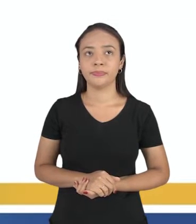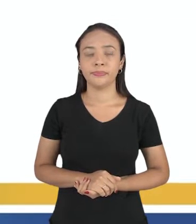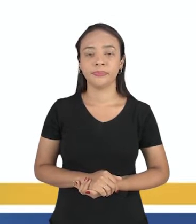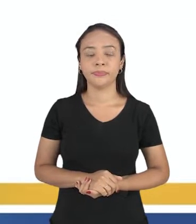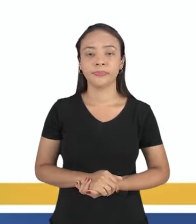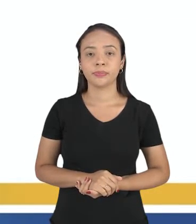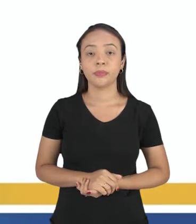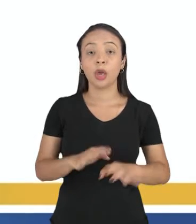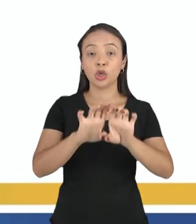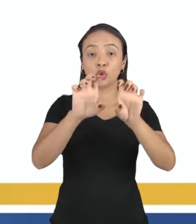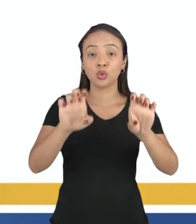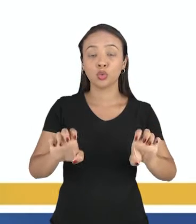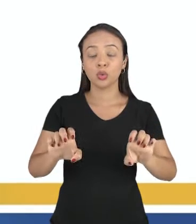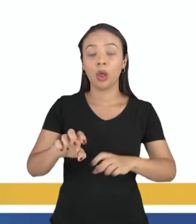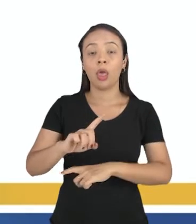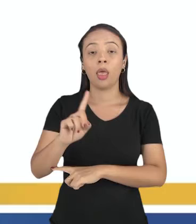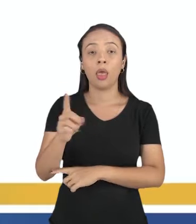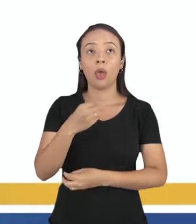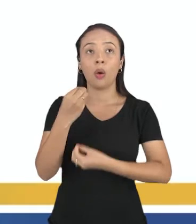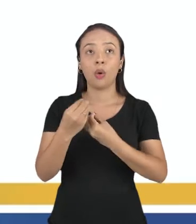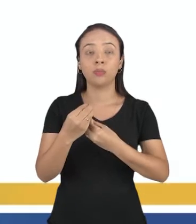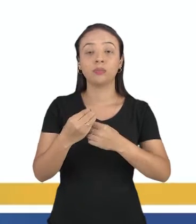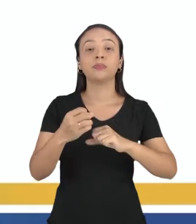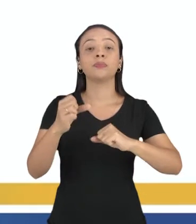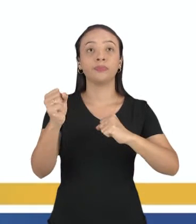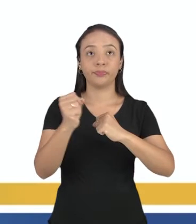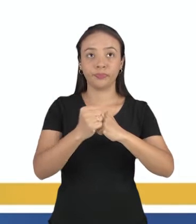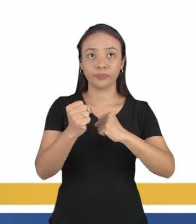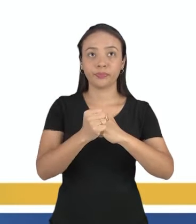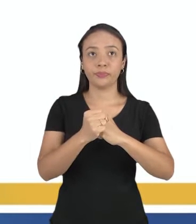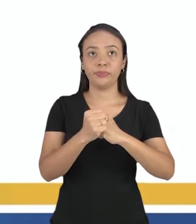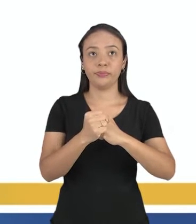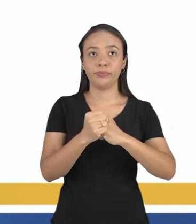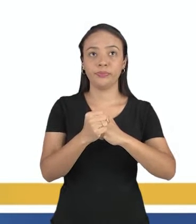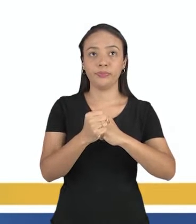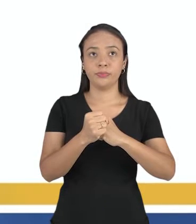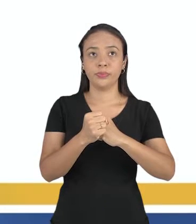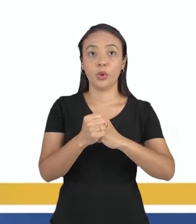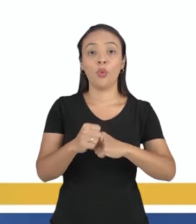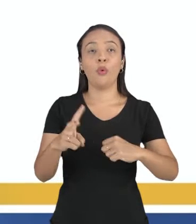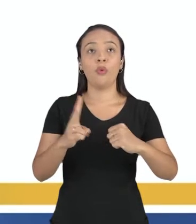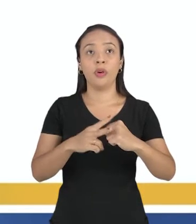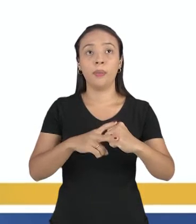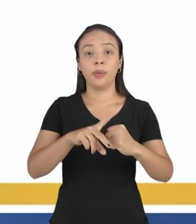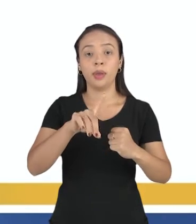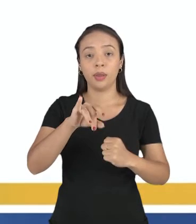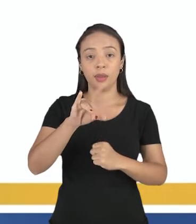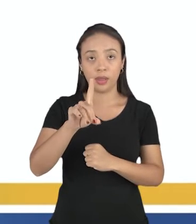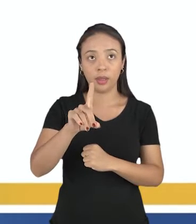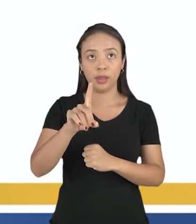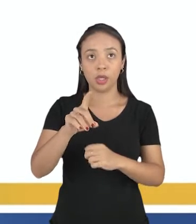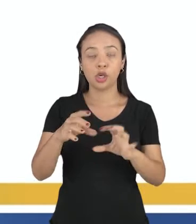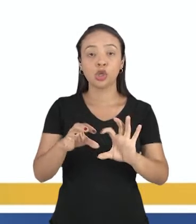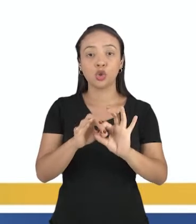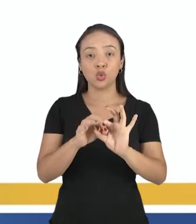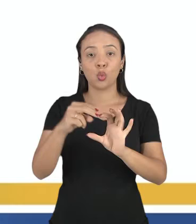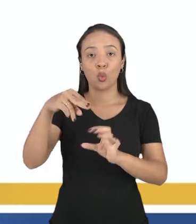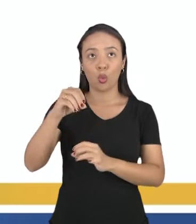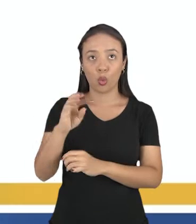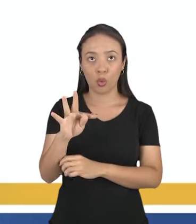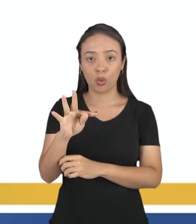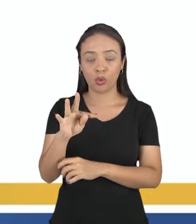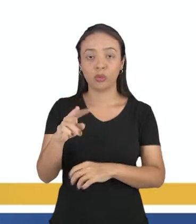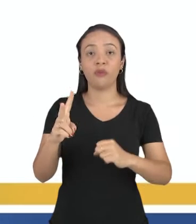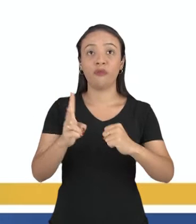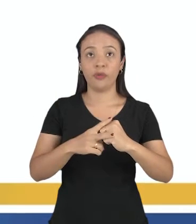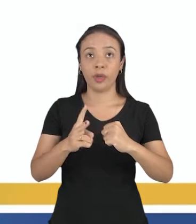Forma negativa, a estrutura é sujeito, o auxiliar did com not,